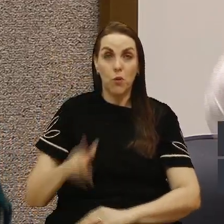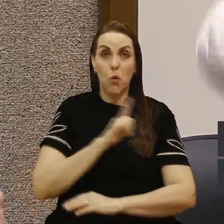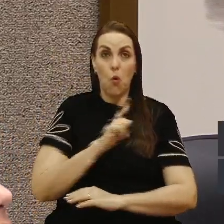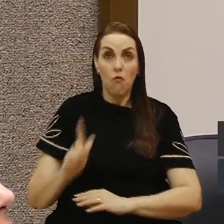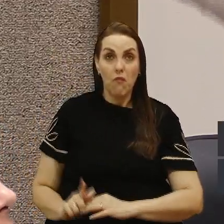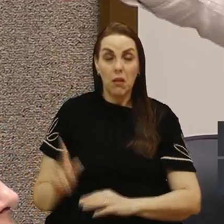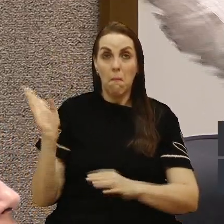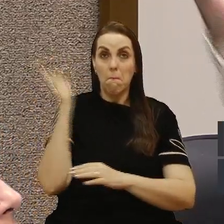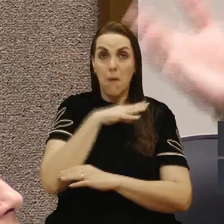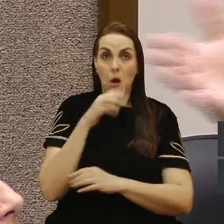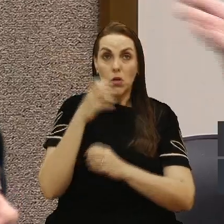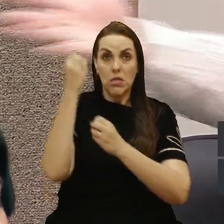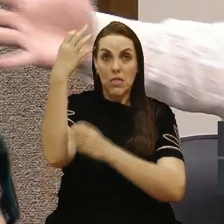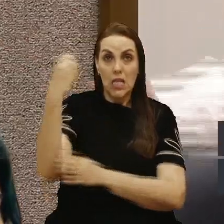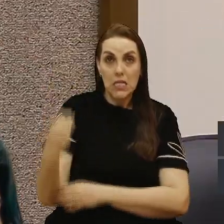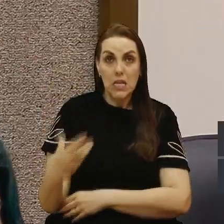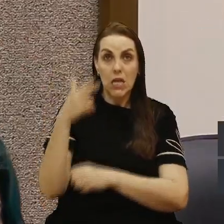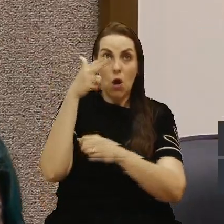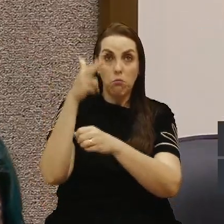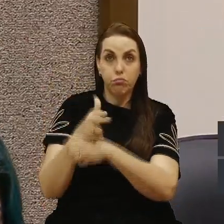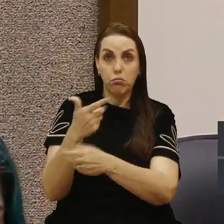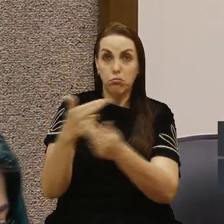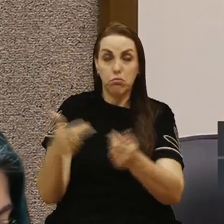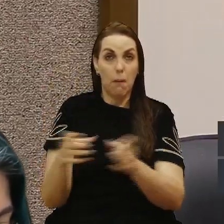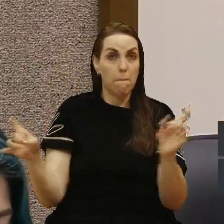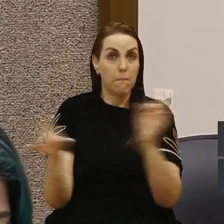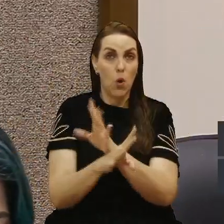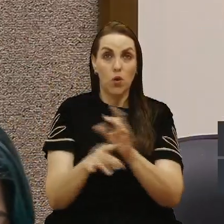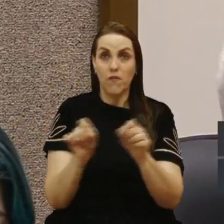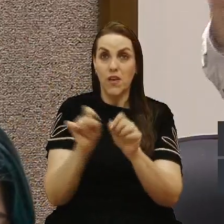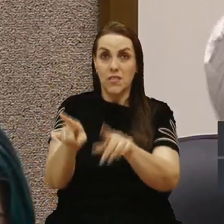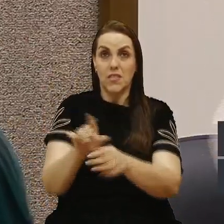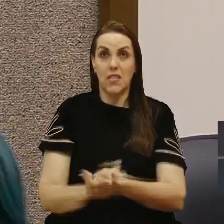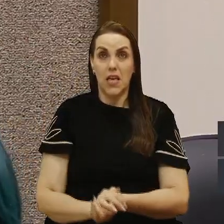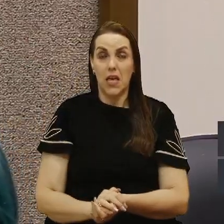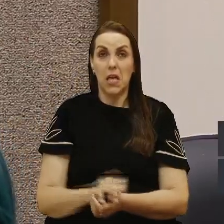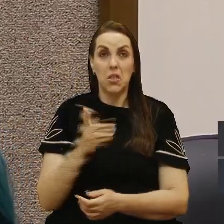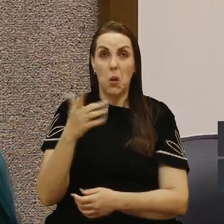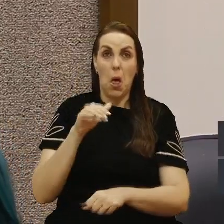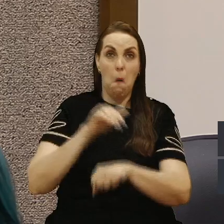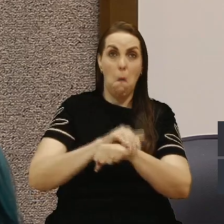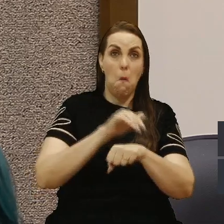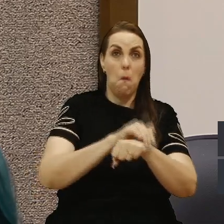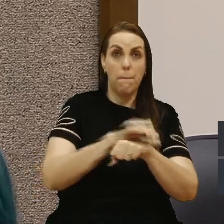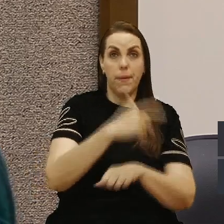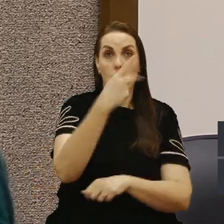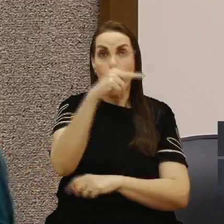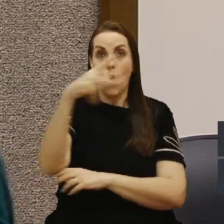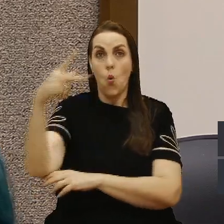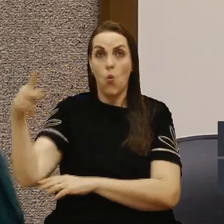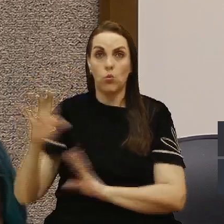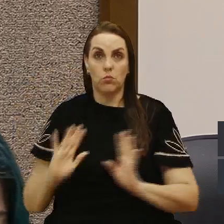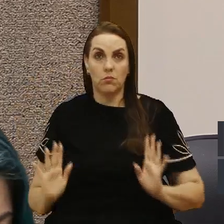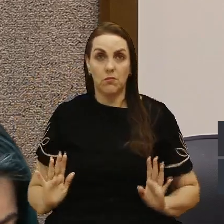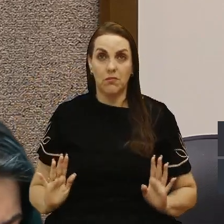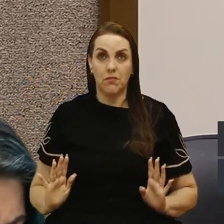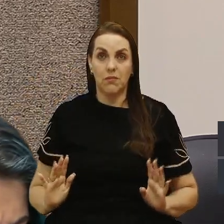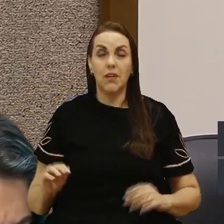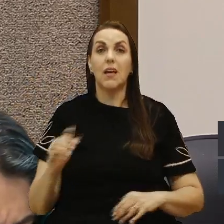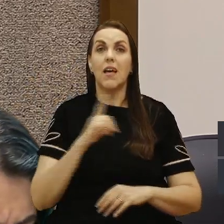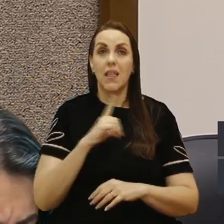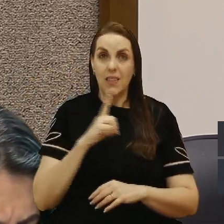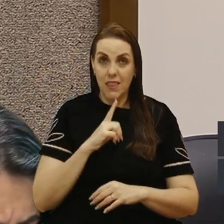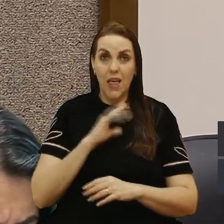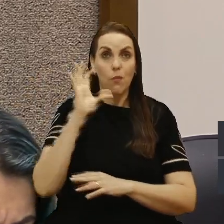sinalizado, o governo tem que sinalizar. Pronto! Não ficar buscando outros culpados. Nós temos saída para essa